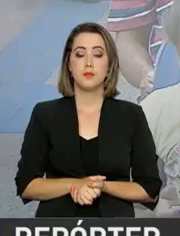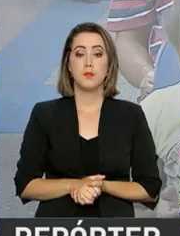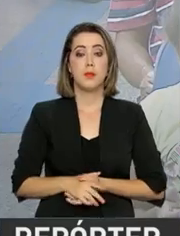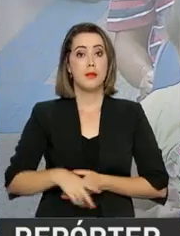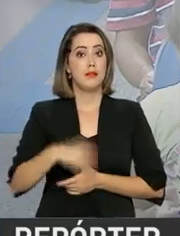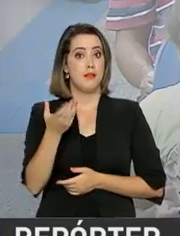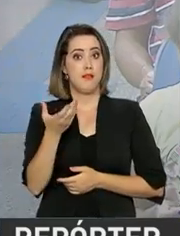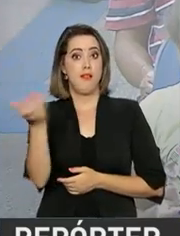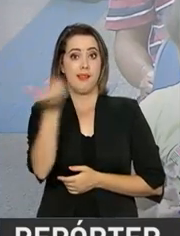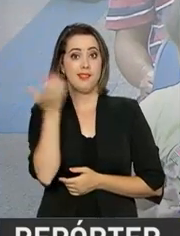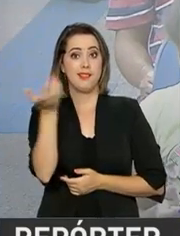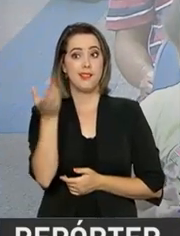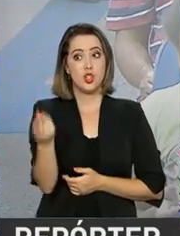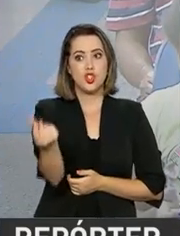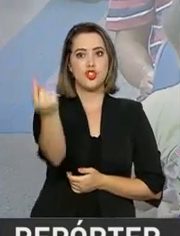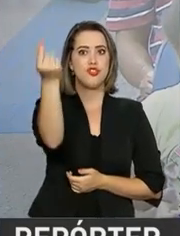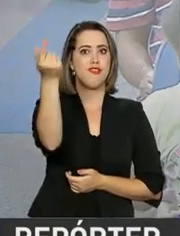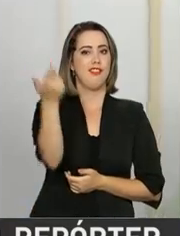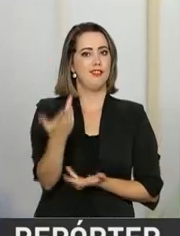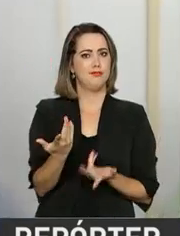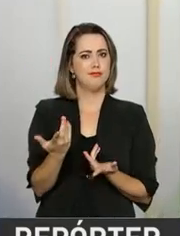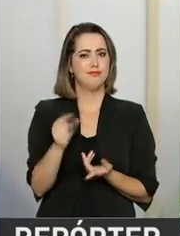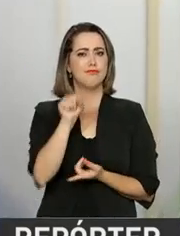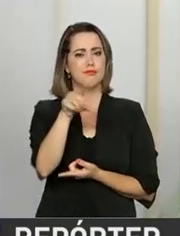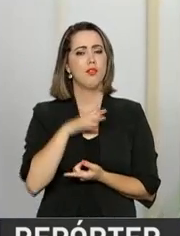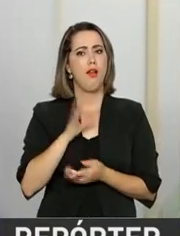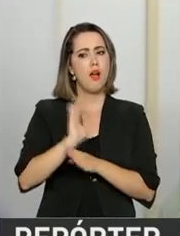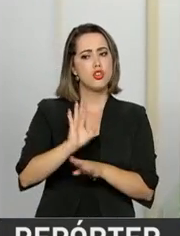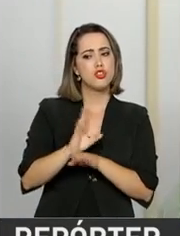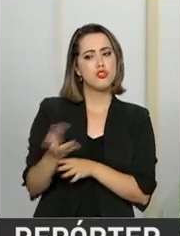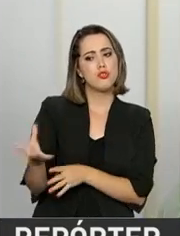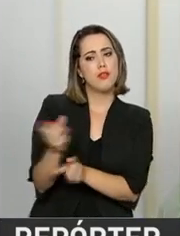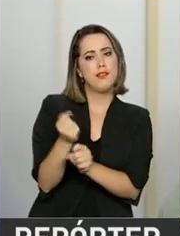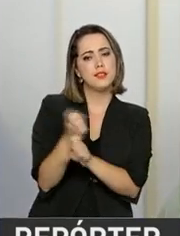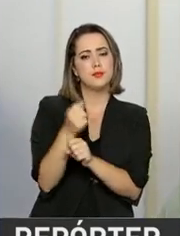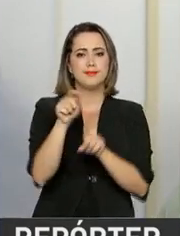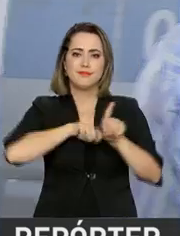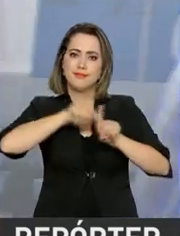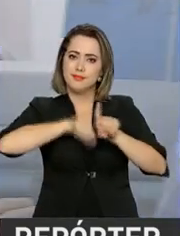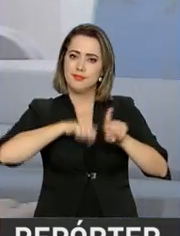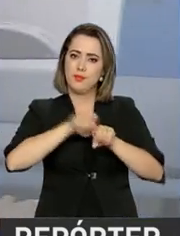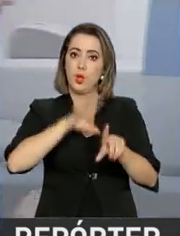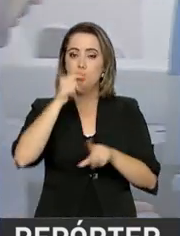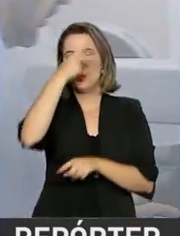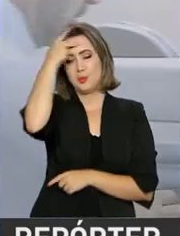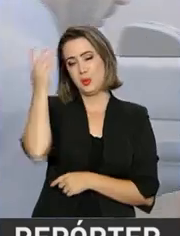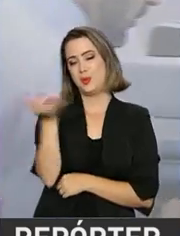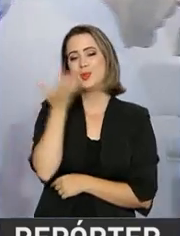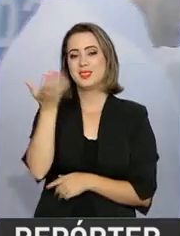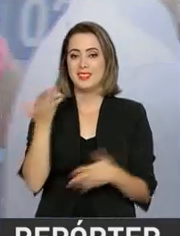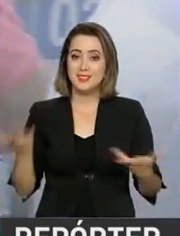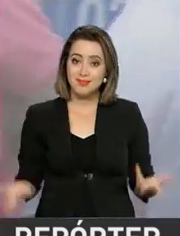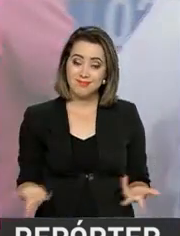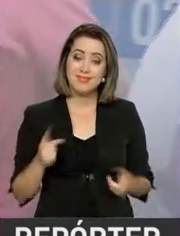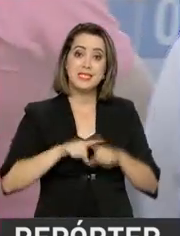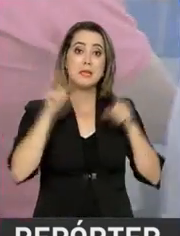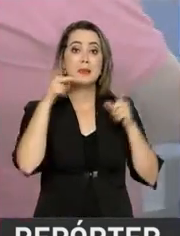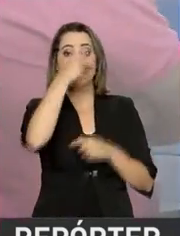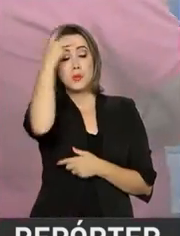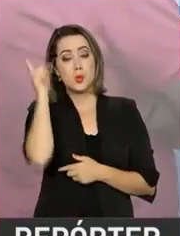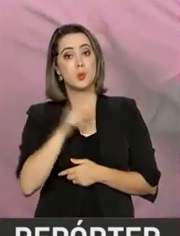Quem não gostaria de receber um dinheiro extra, ter uma ajudinha no orçamento do mês? Todo mundo, é claro. Mas